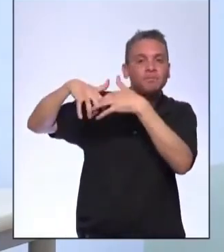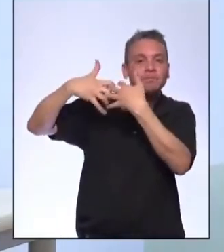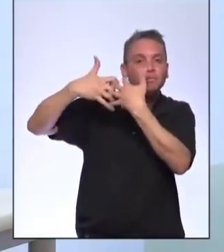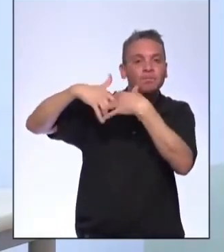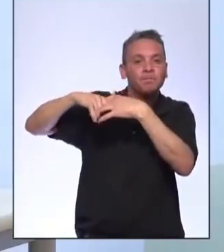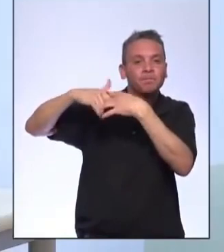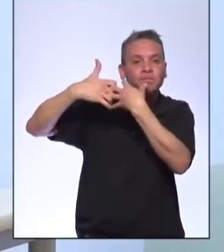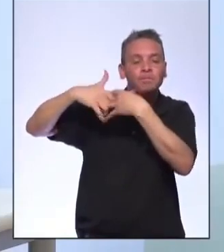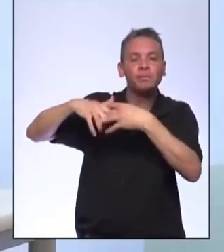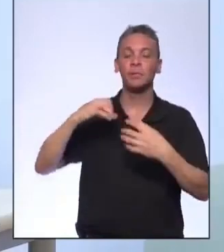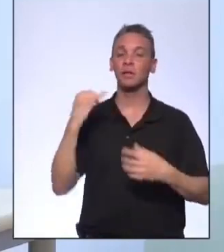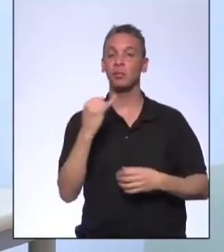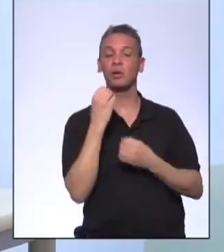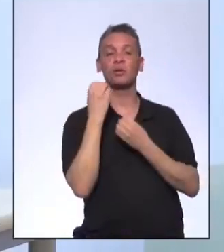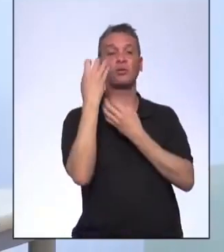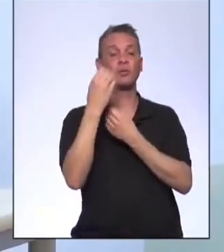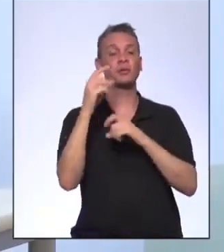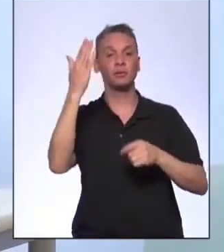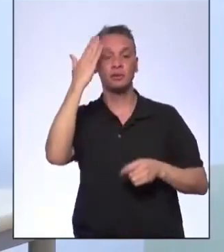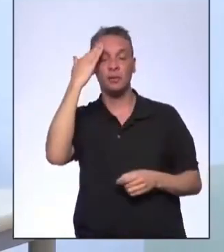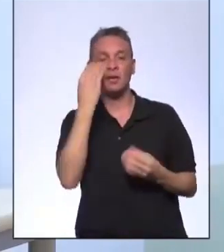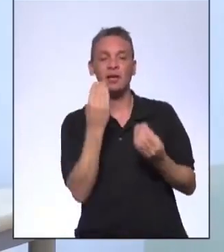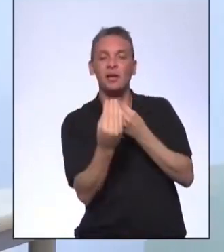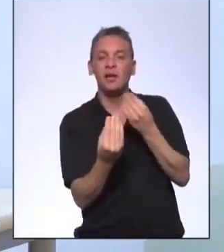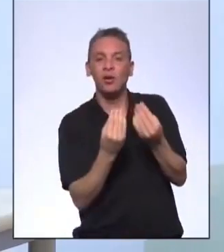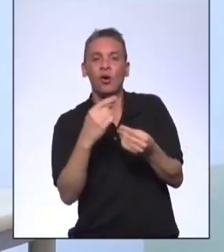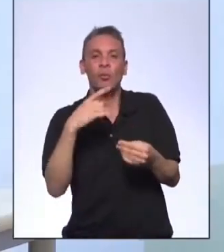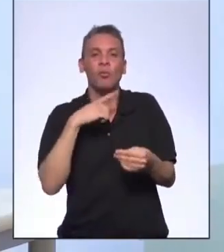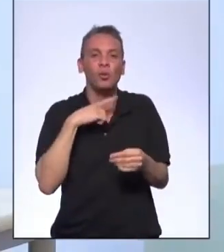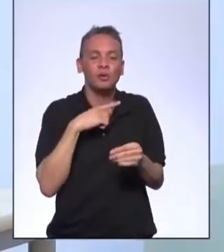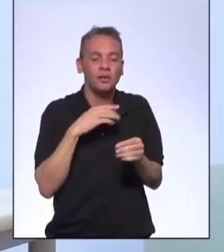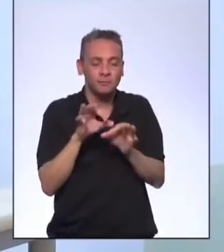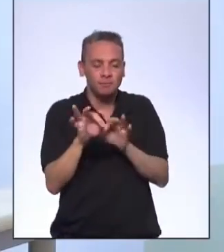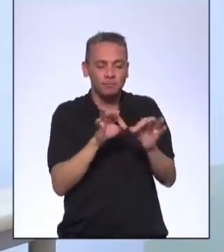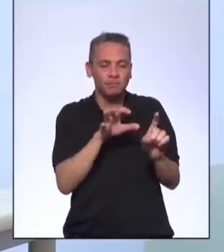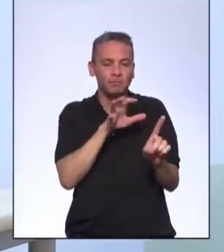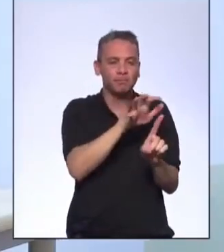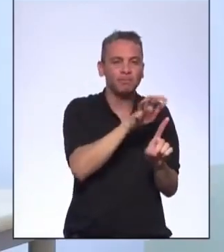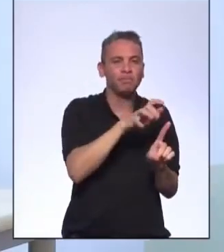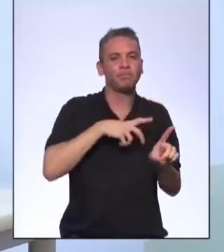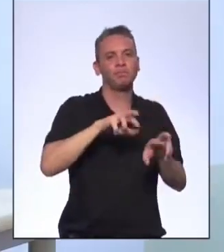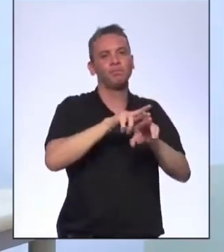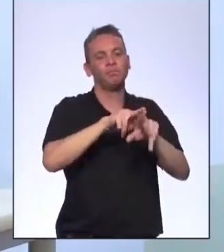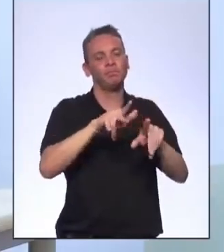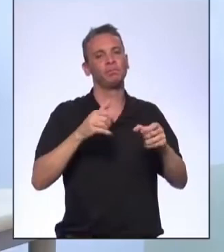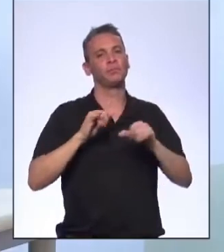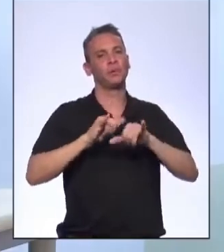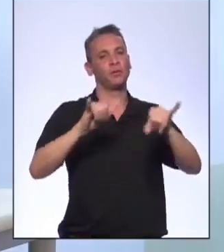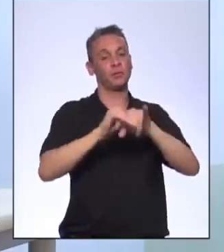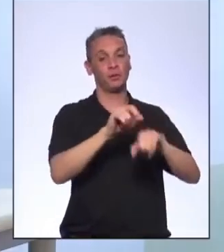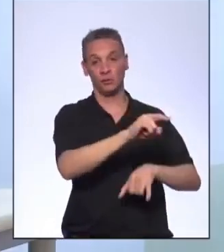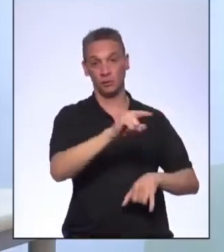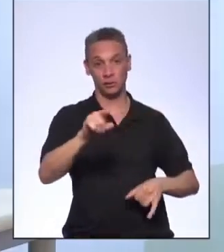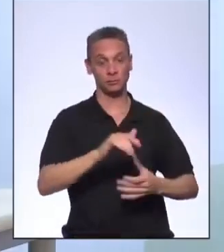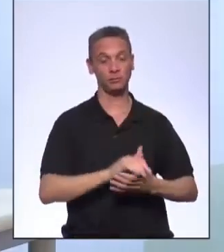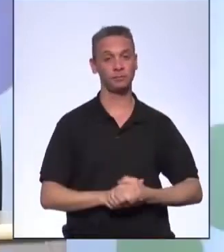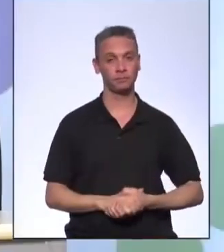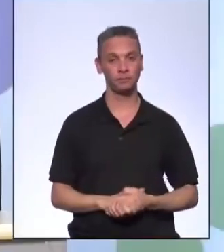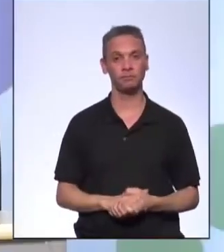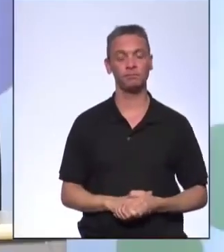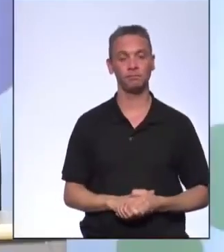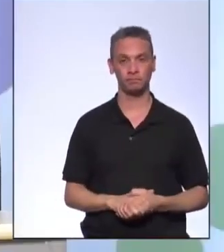até a gente para saber até onde ele teve um dedinho, né, uma manipulação dessa informação para que ela chegue até você. É